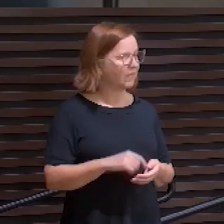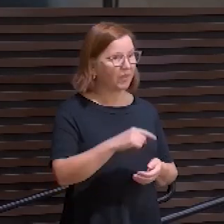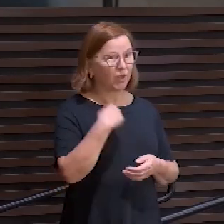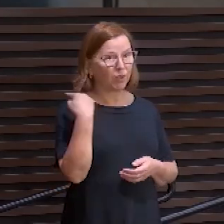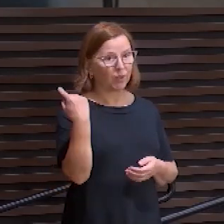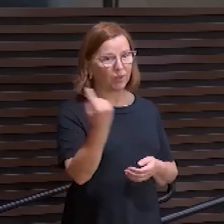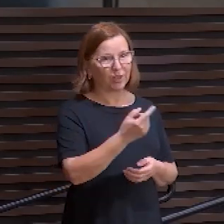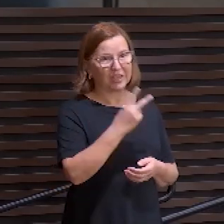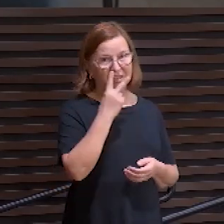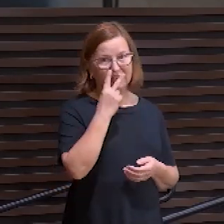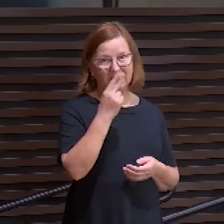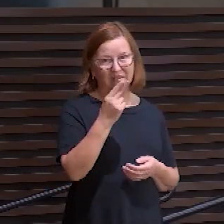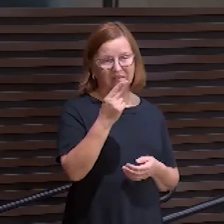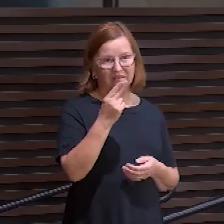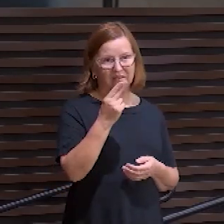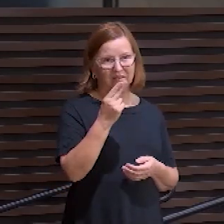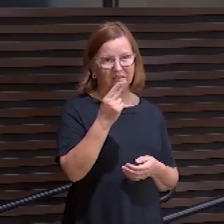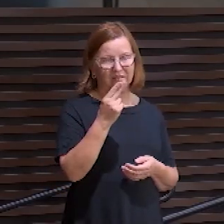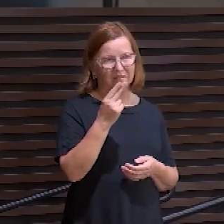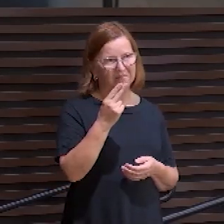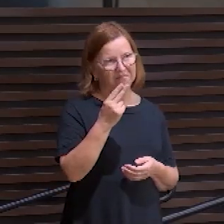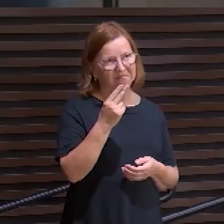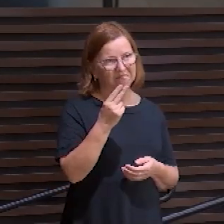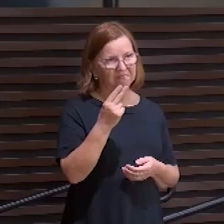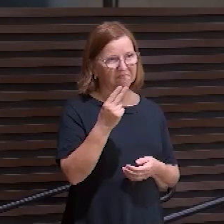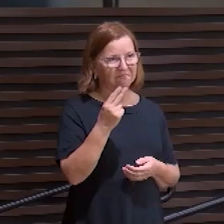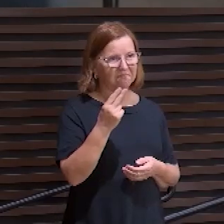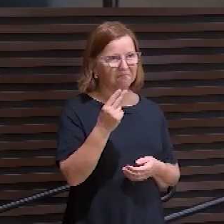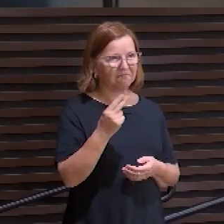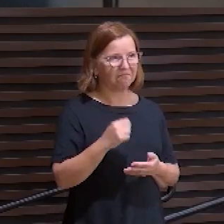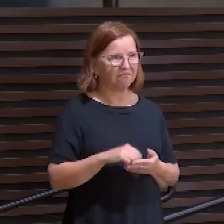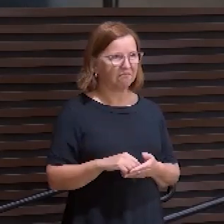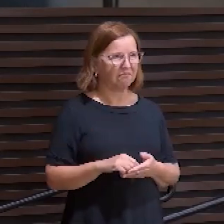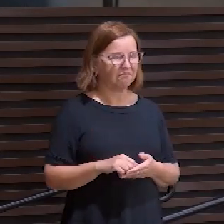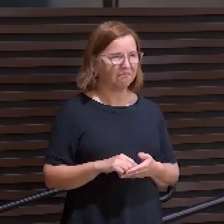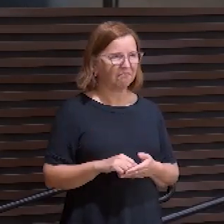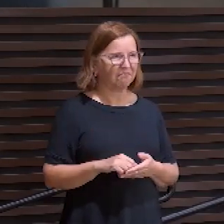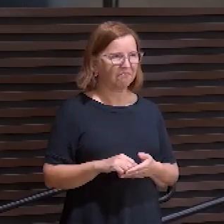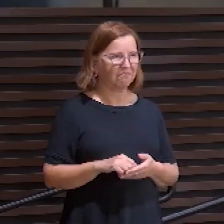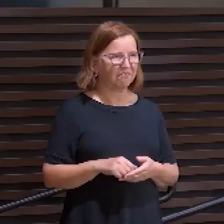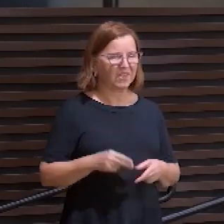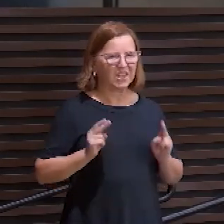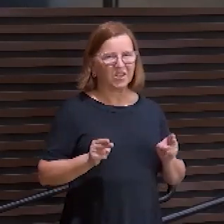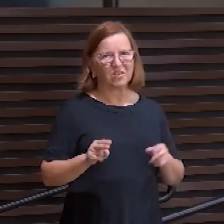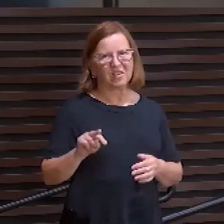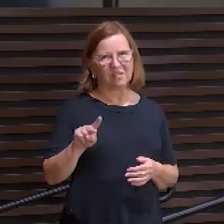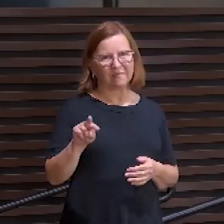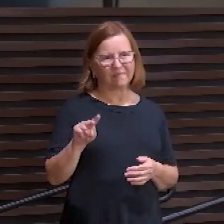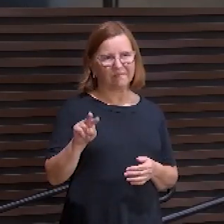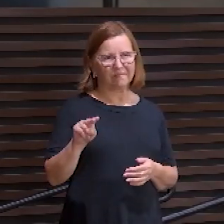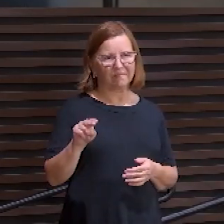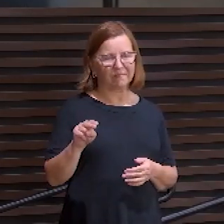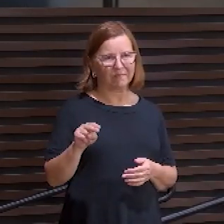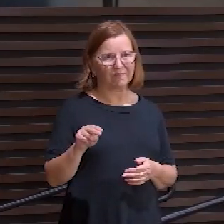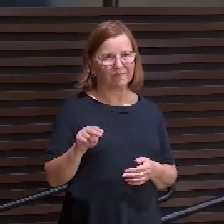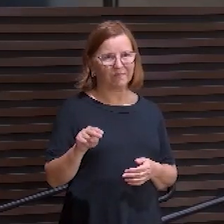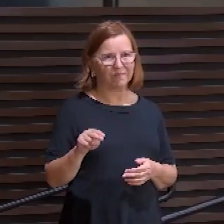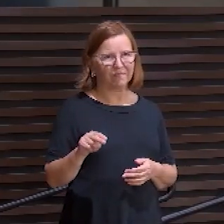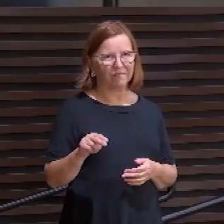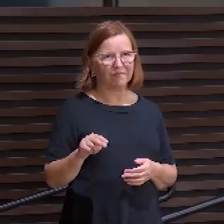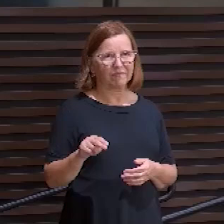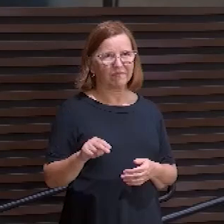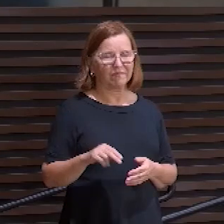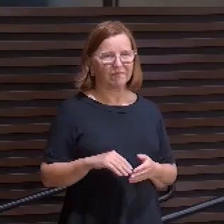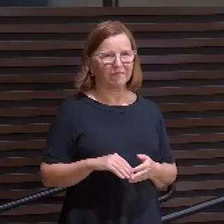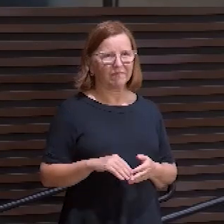achando e fica naquela mesmice, querendo os